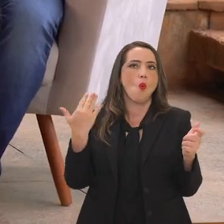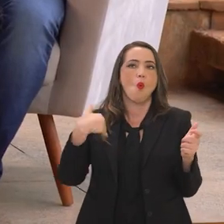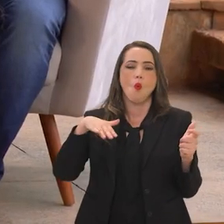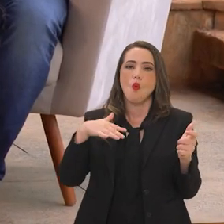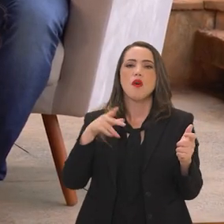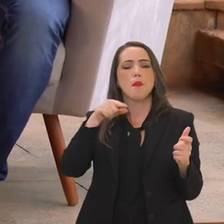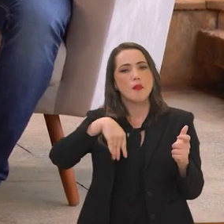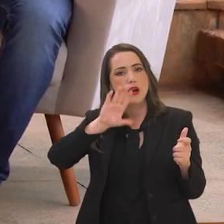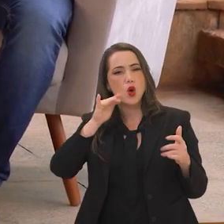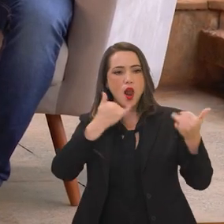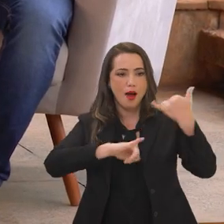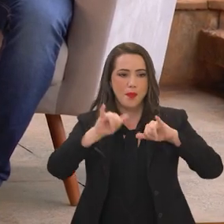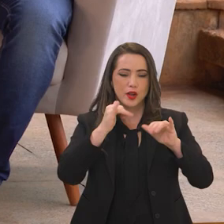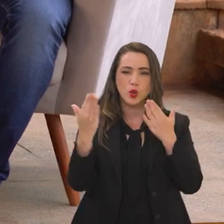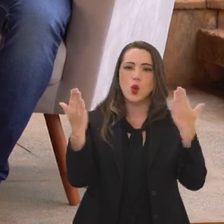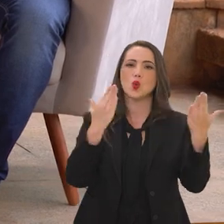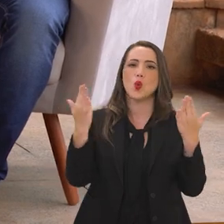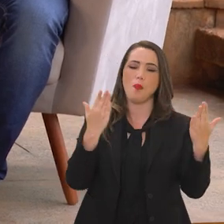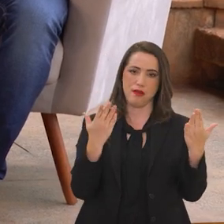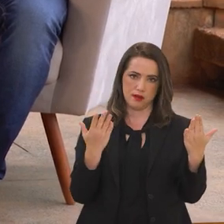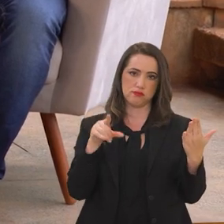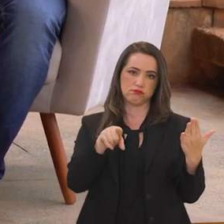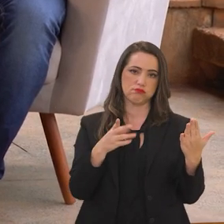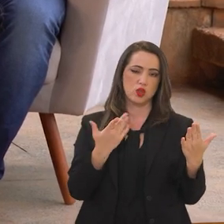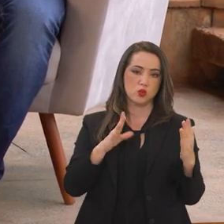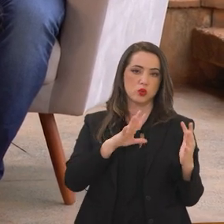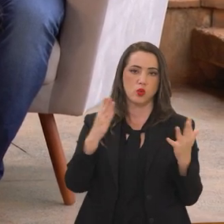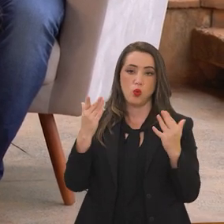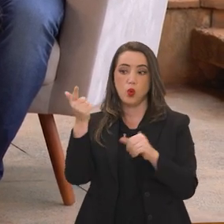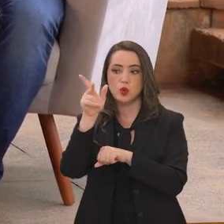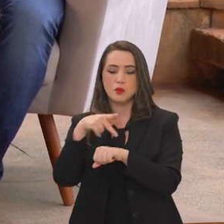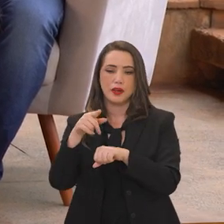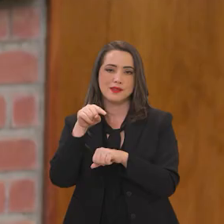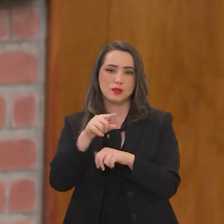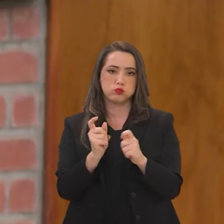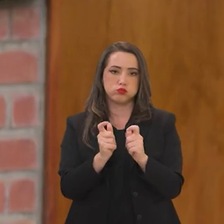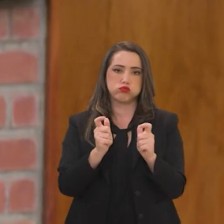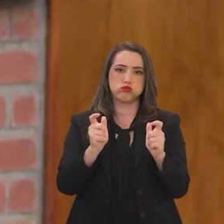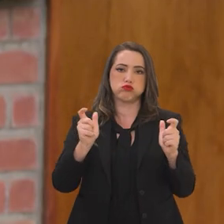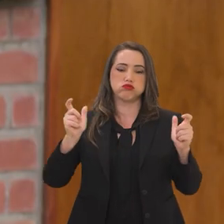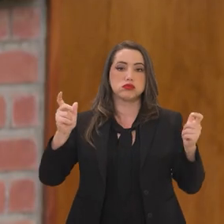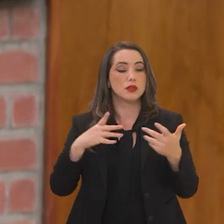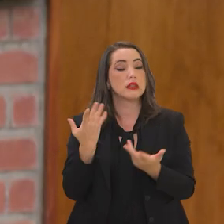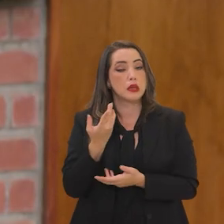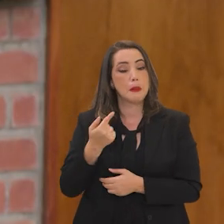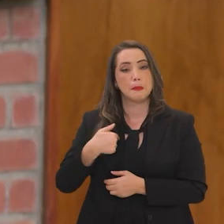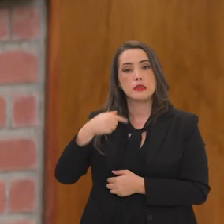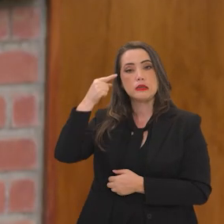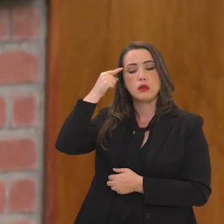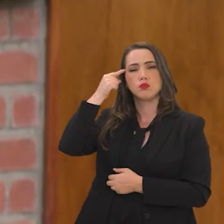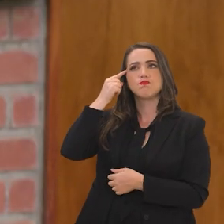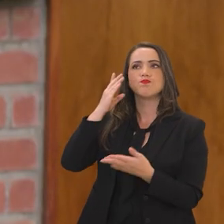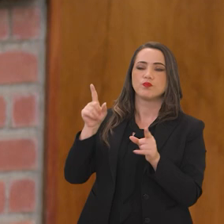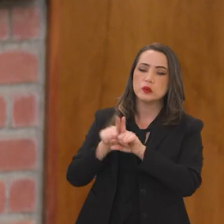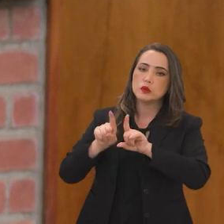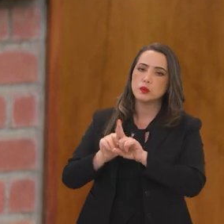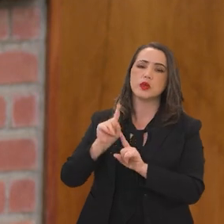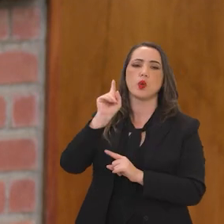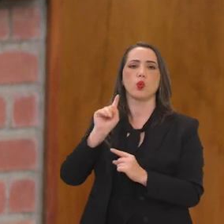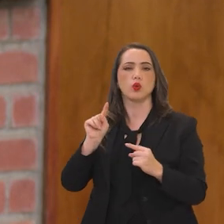maior laboratório natural que o mundo poderia me dar né então acho que tenho essa facilidade mas eu entendo também que uma das questões